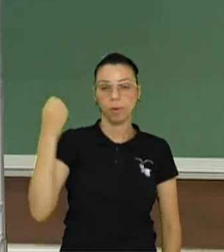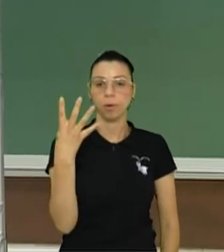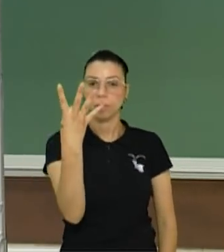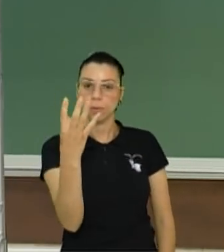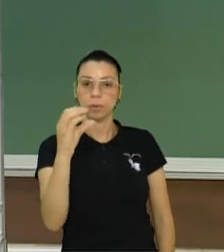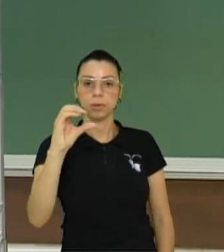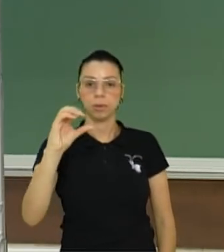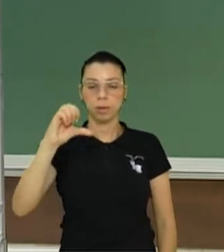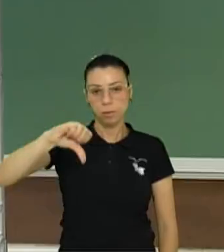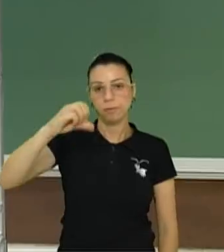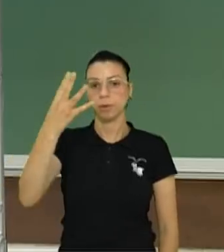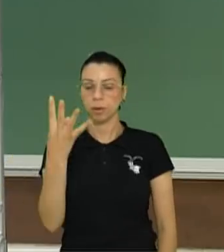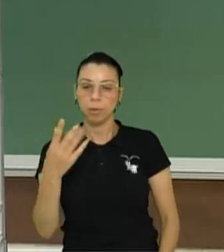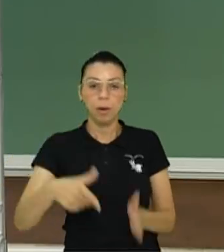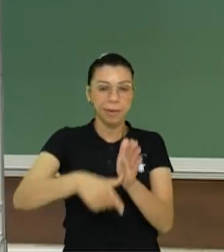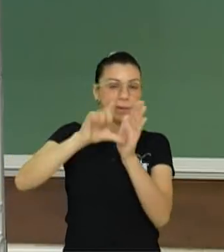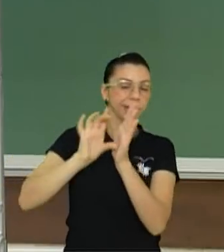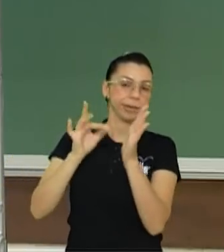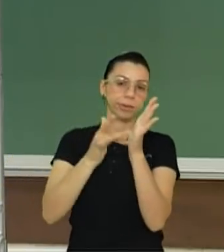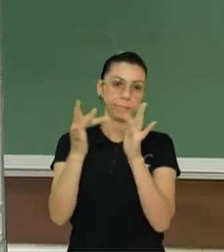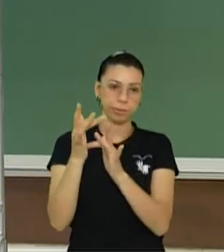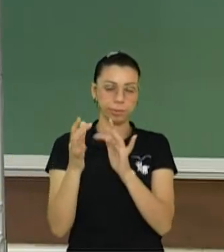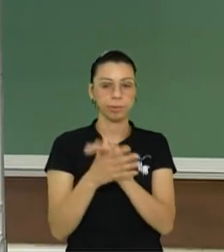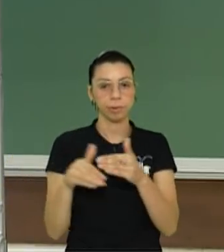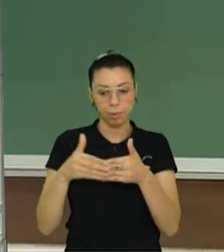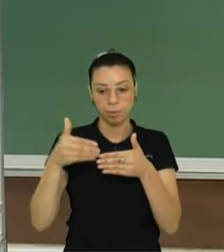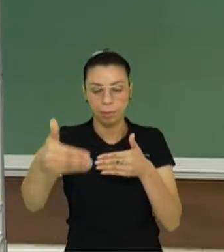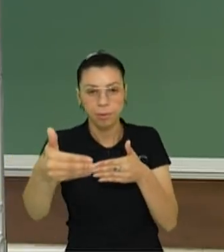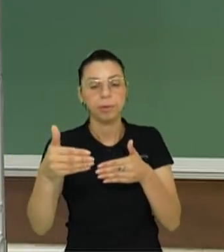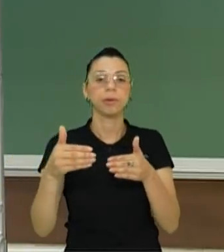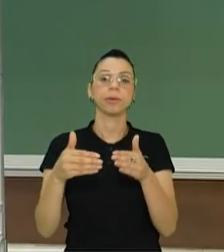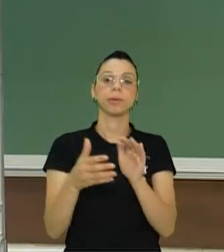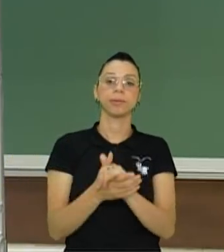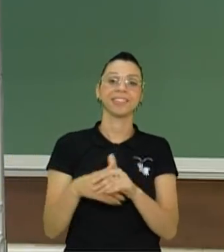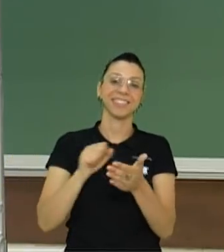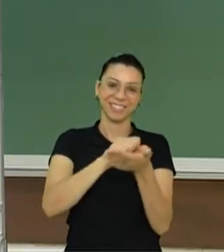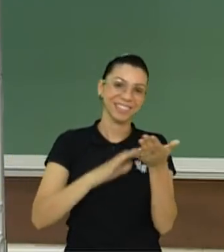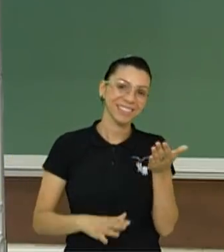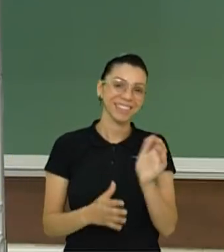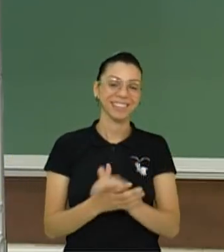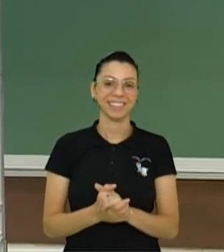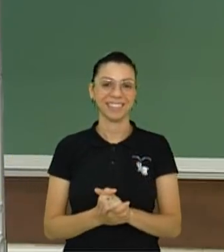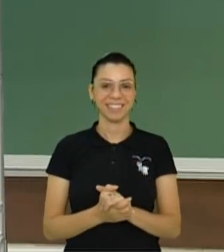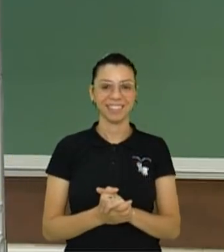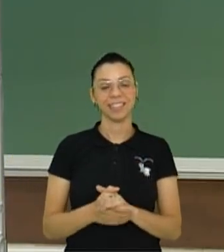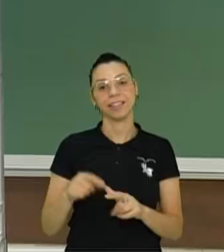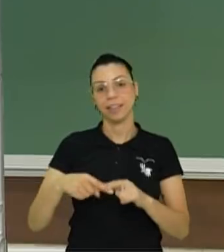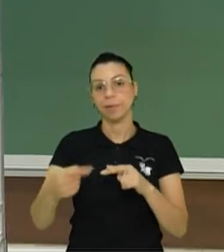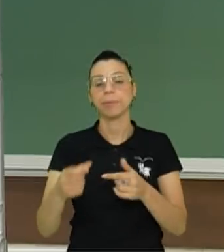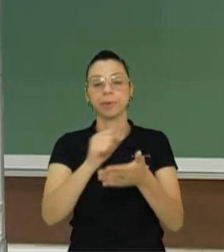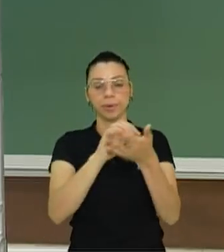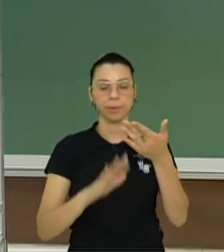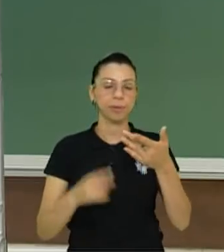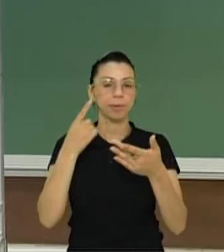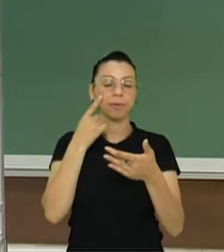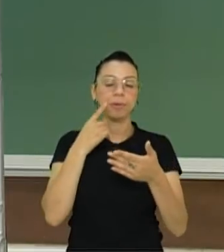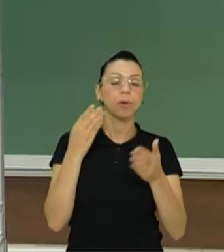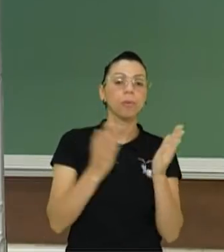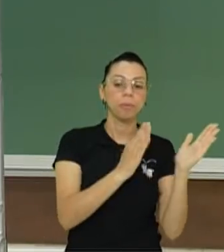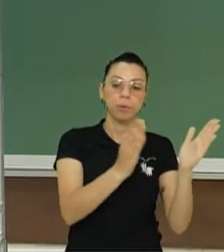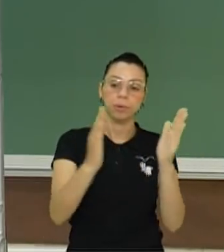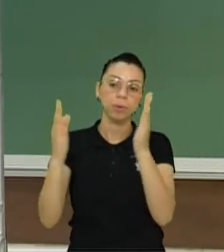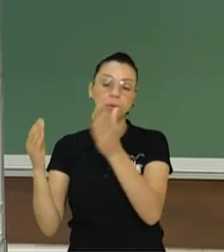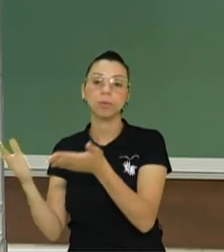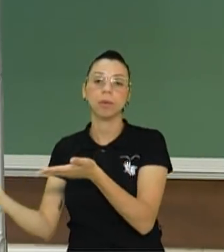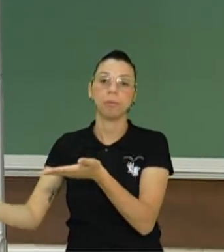494 a.C. Olha a sequência da próxima atividade, estraguei quase a aula, depois da atividade, nós vamos ver a sequência